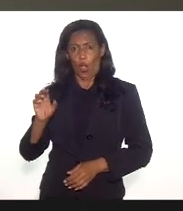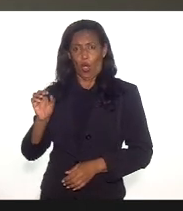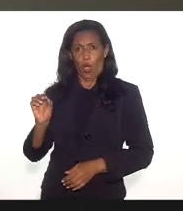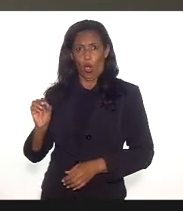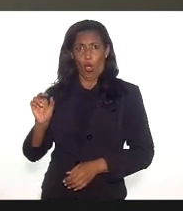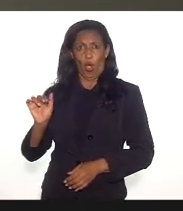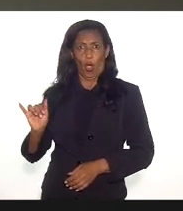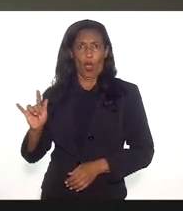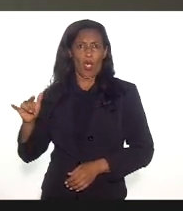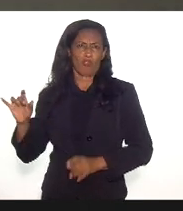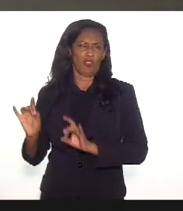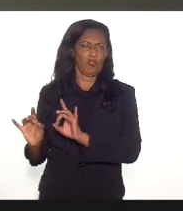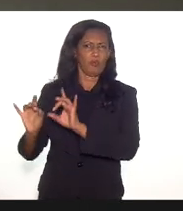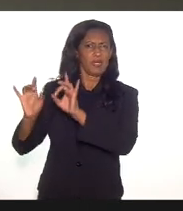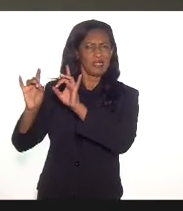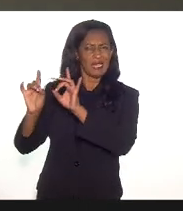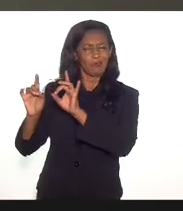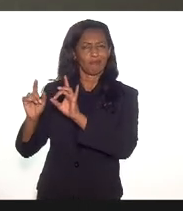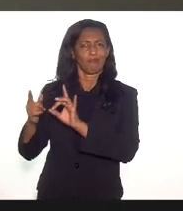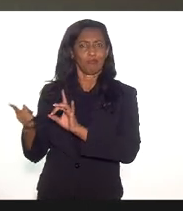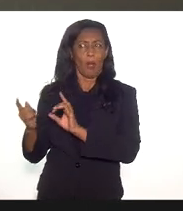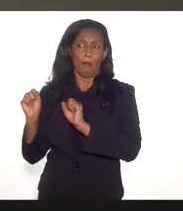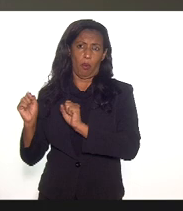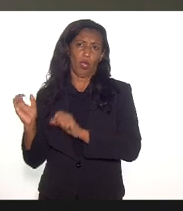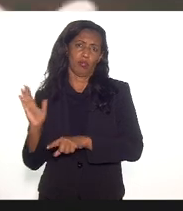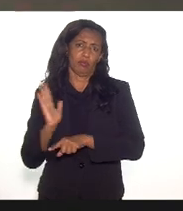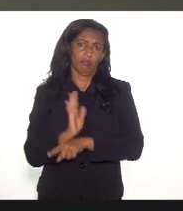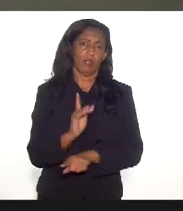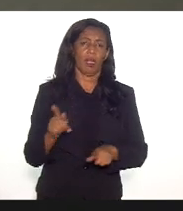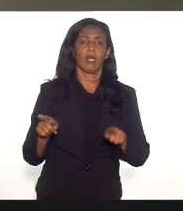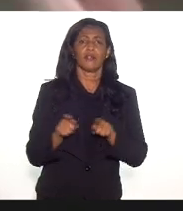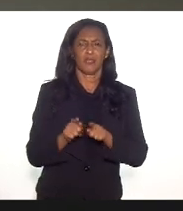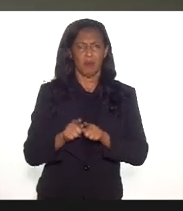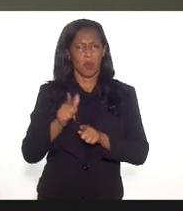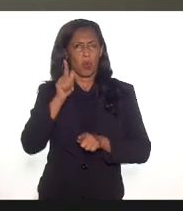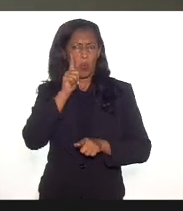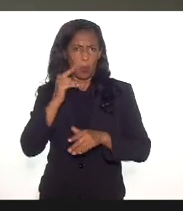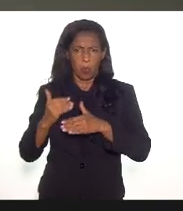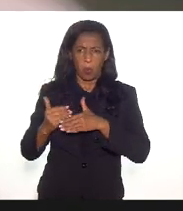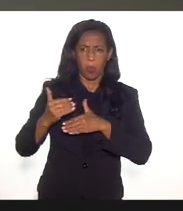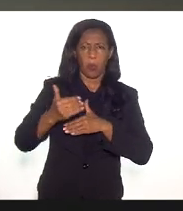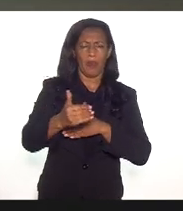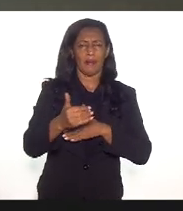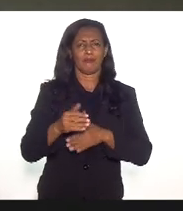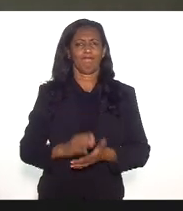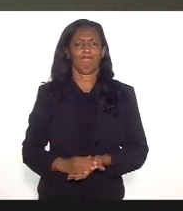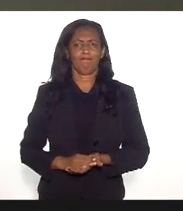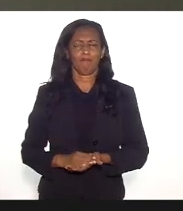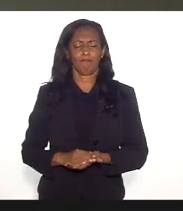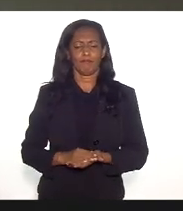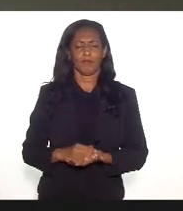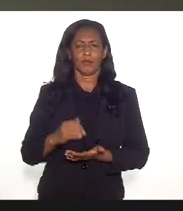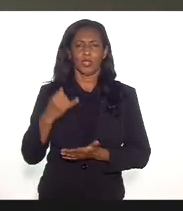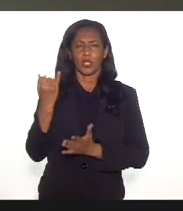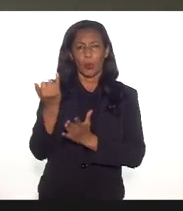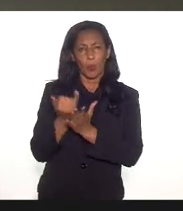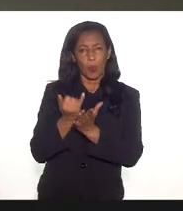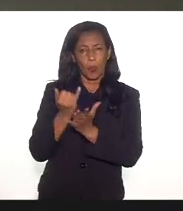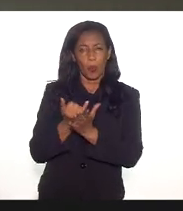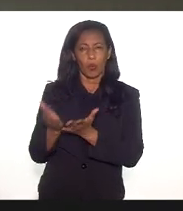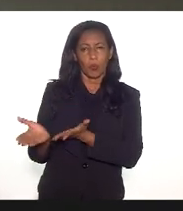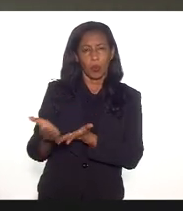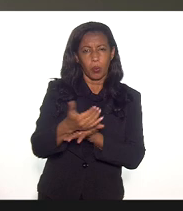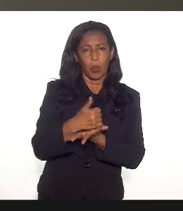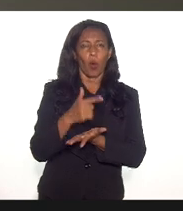especial, pode contribuir e muito para que a gente tenha uma alavancagem de receitas, enfim, a gente